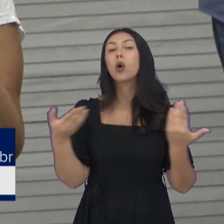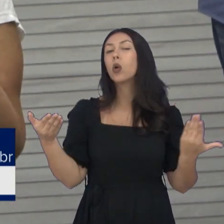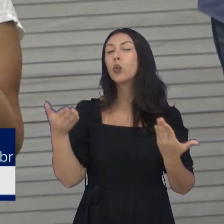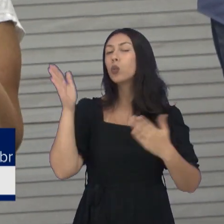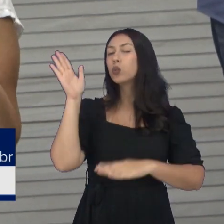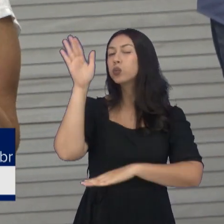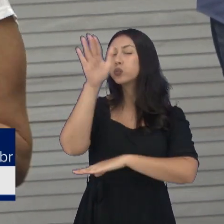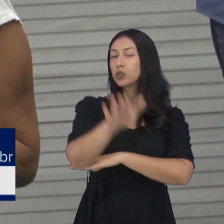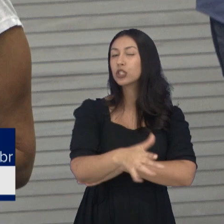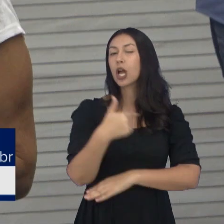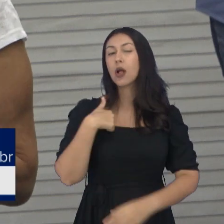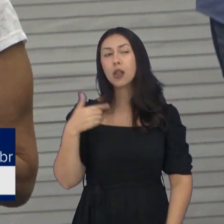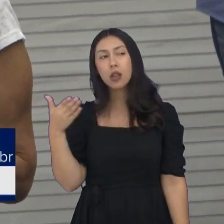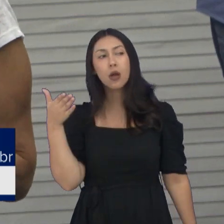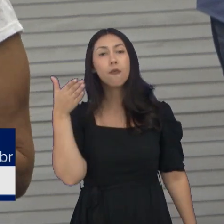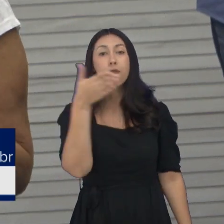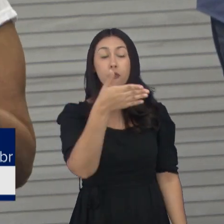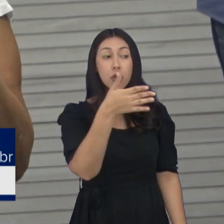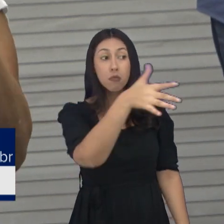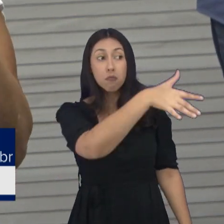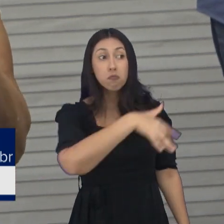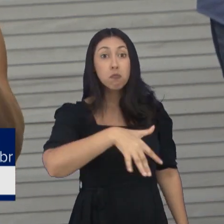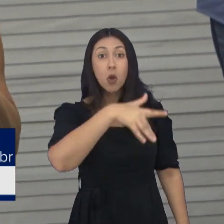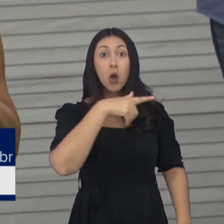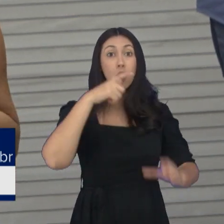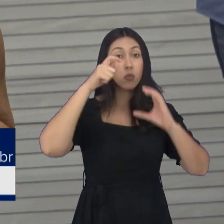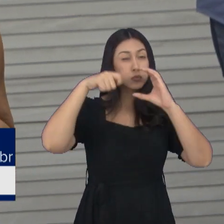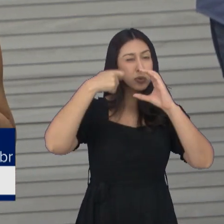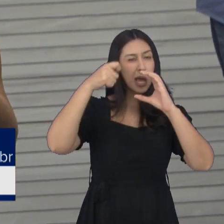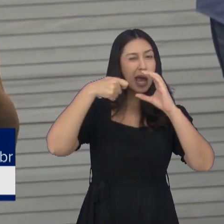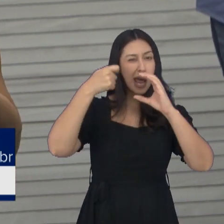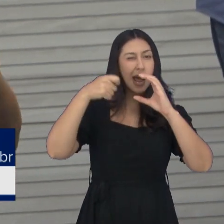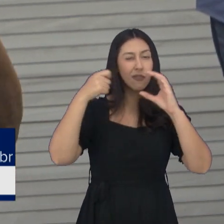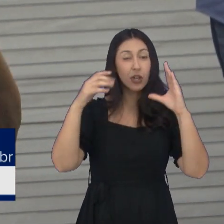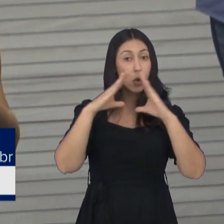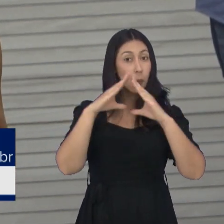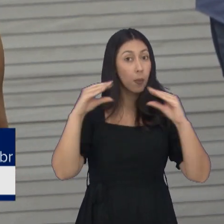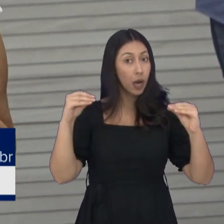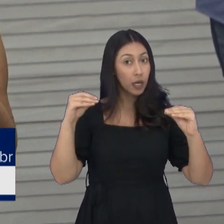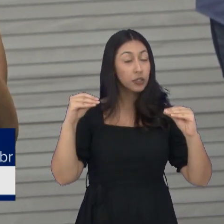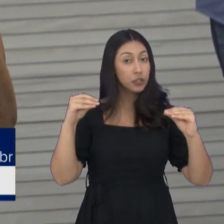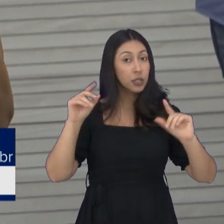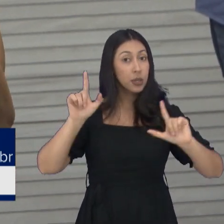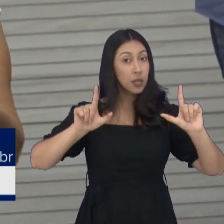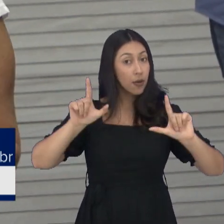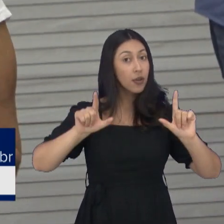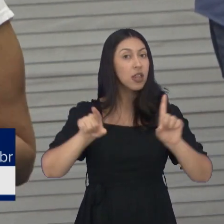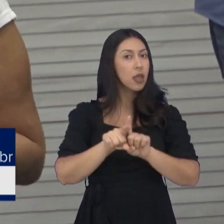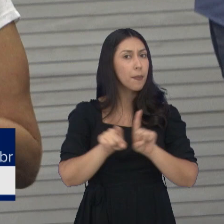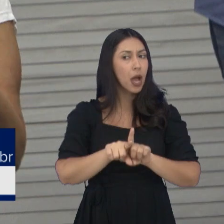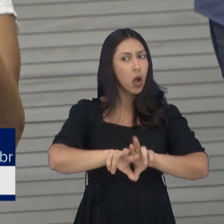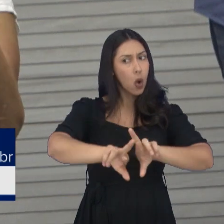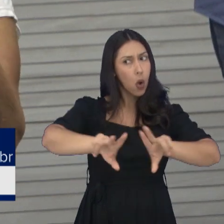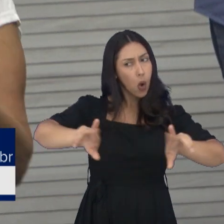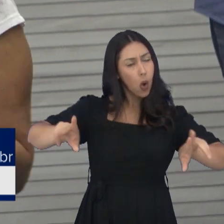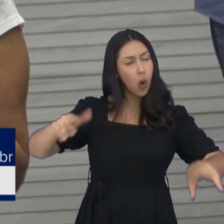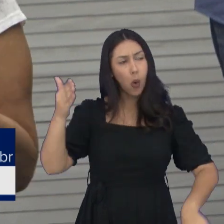tarde, a hora que eles estavam gravando com a TV Band, mas vários órgãos de imprensa estiveram lá